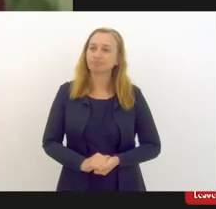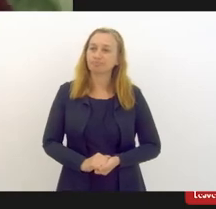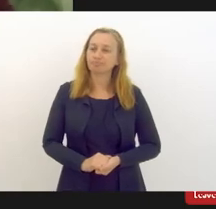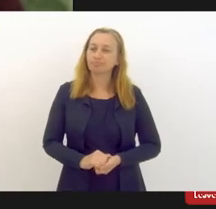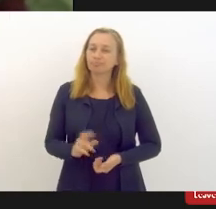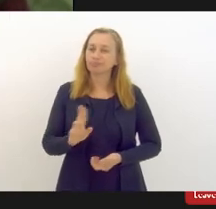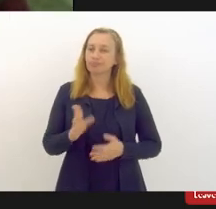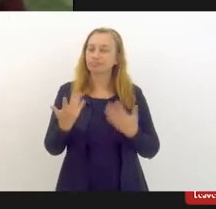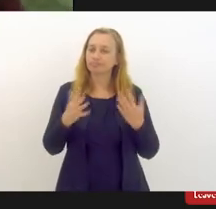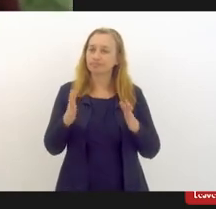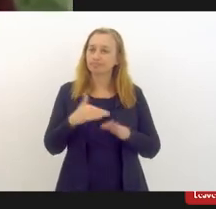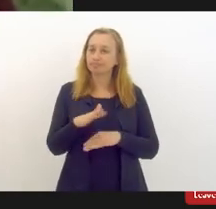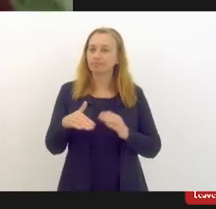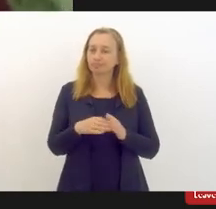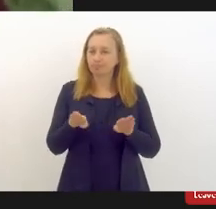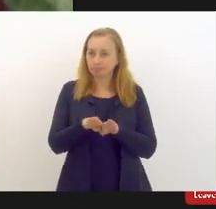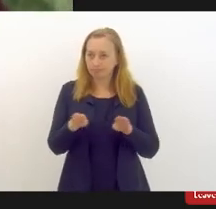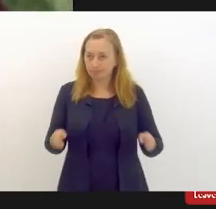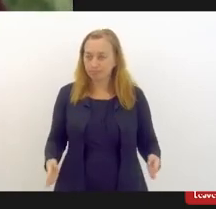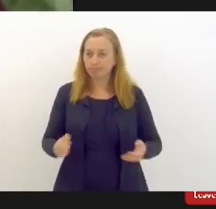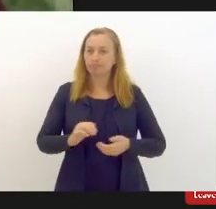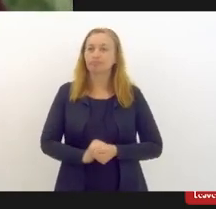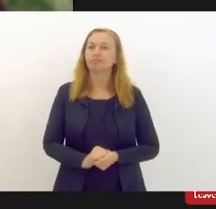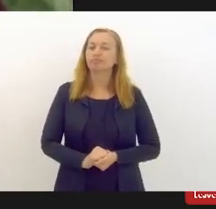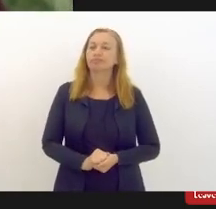nome cumprimento toda a mesa.